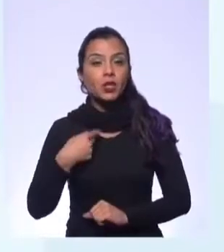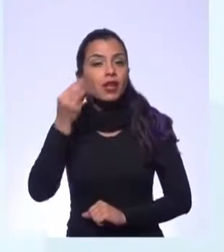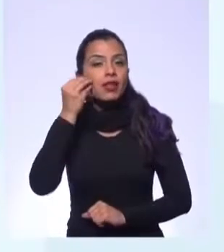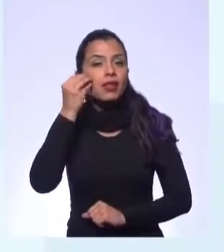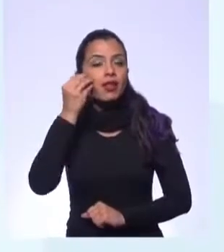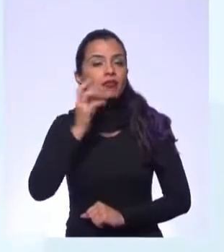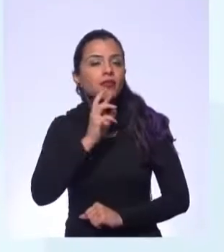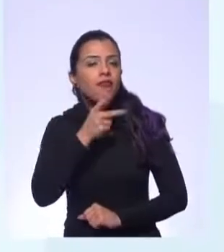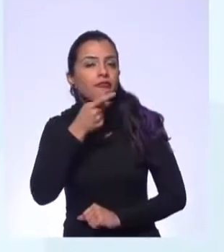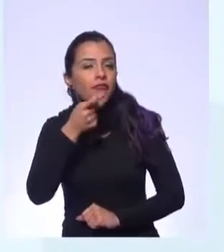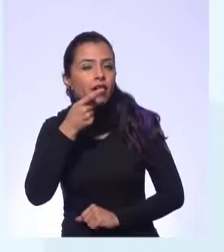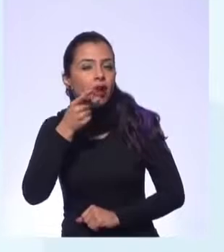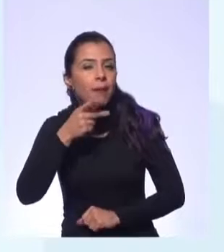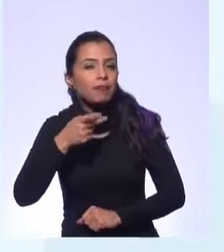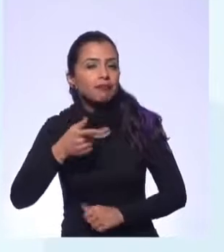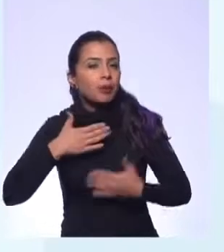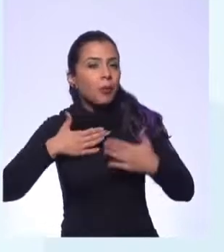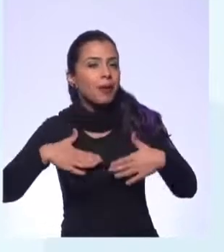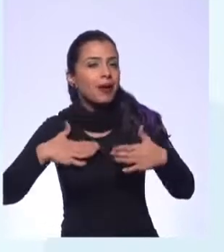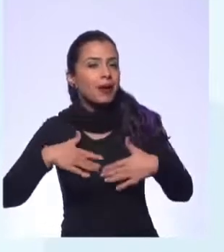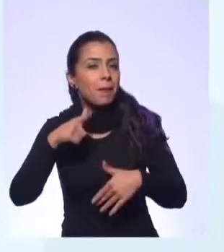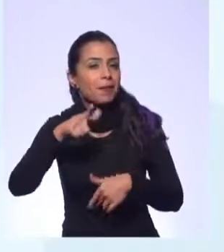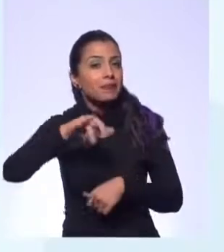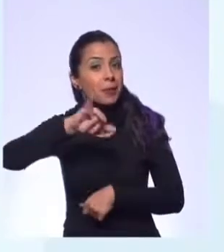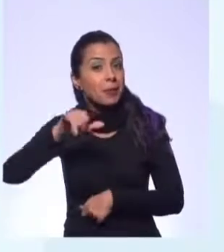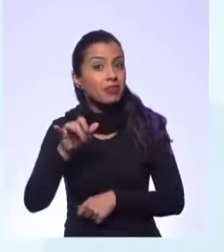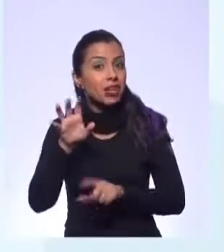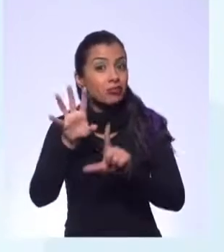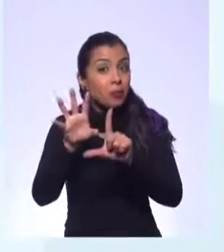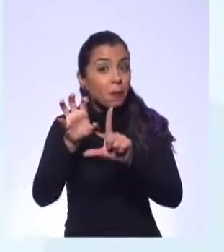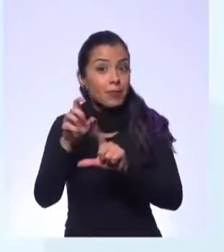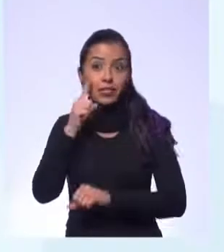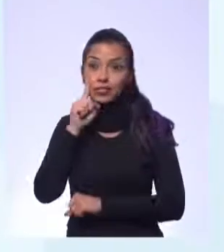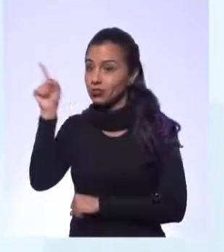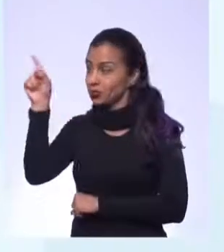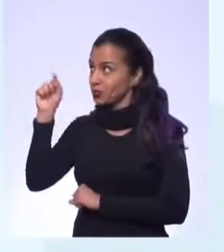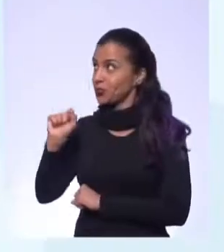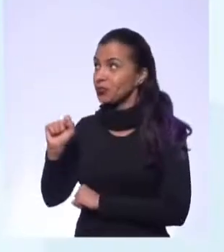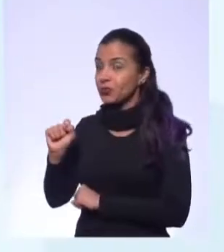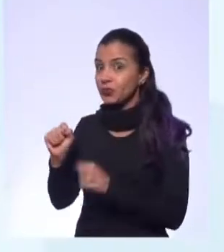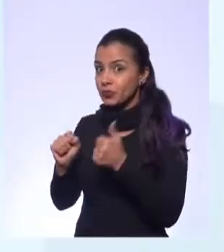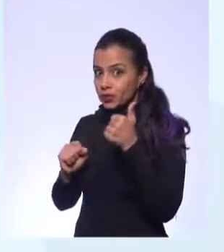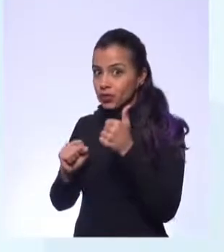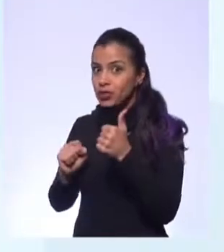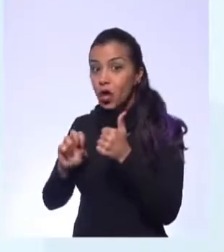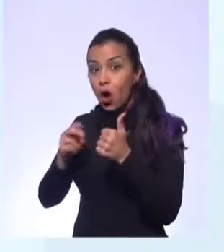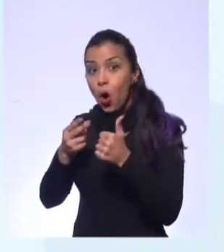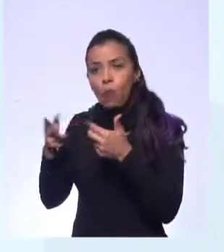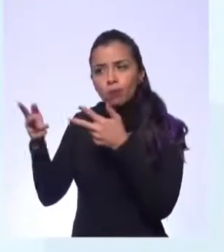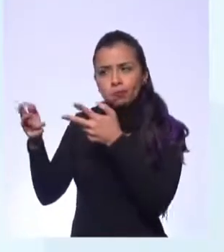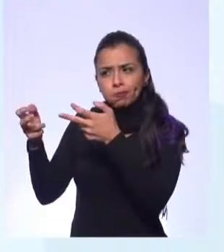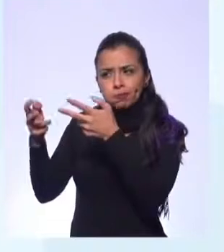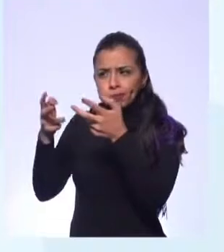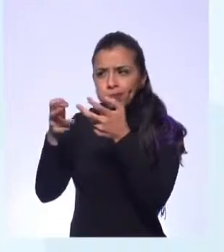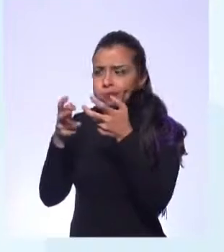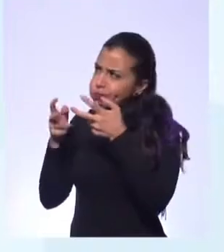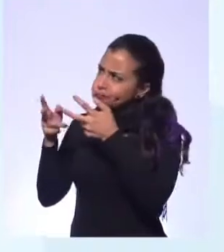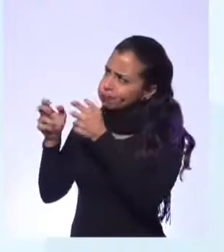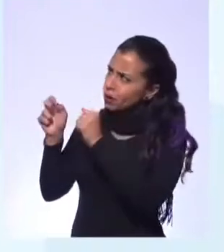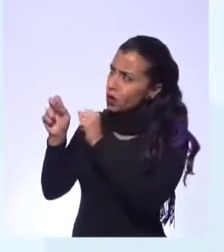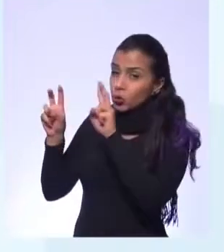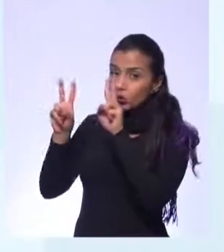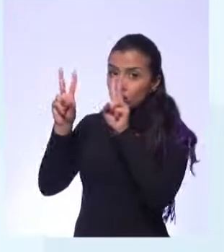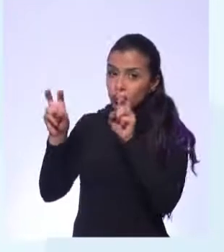mais para dar um tempo de você dar um print aí na tela, tá certo? Ou então você já ir olhando o título